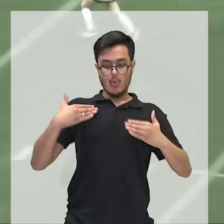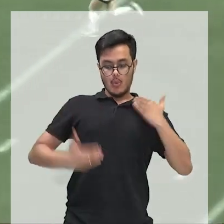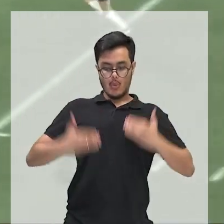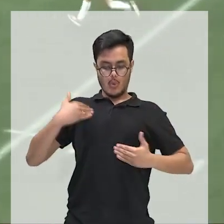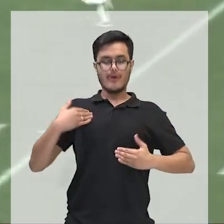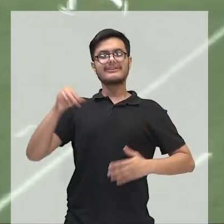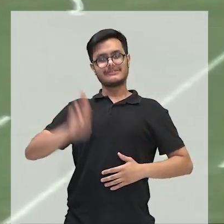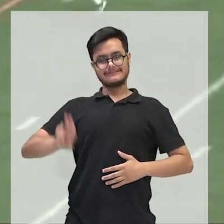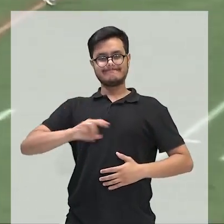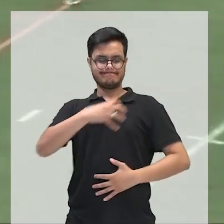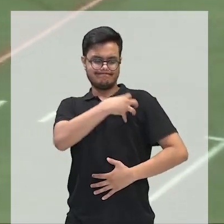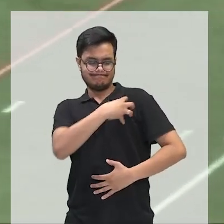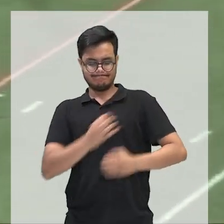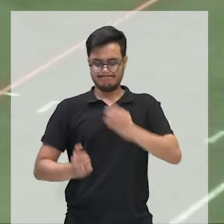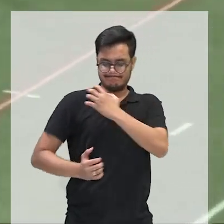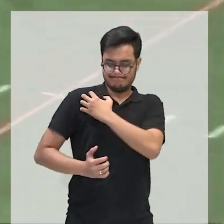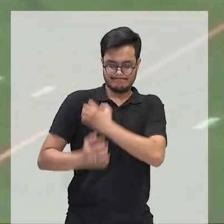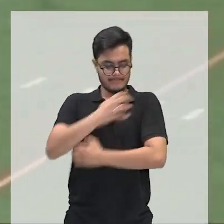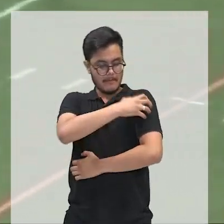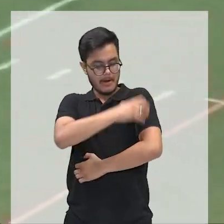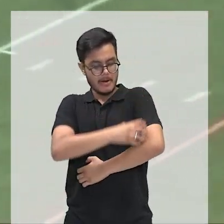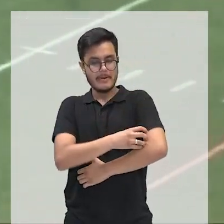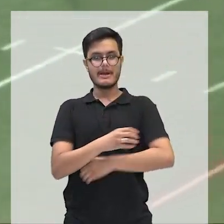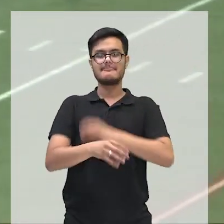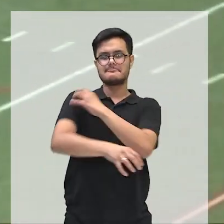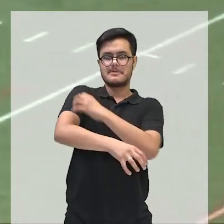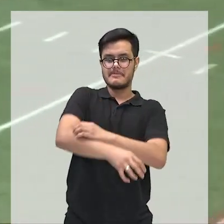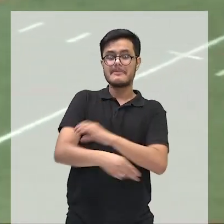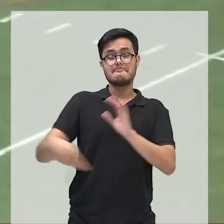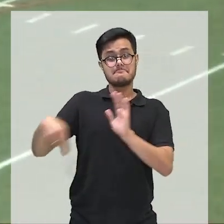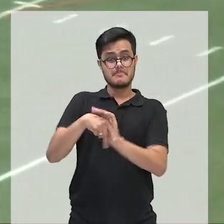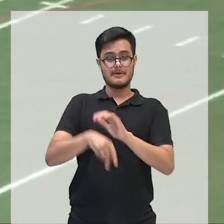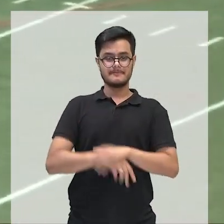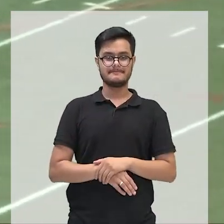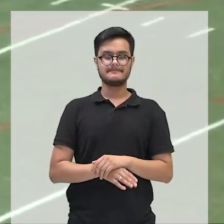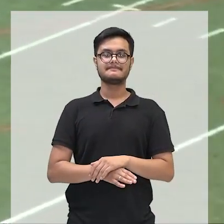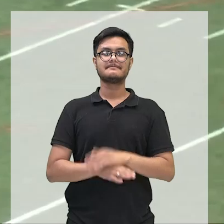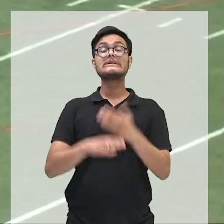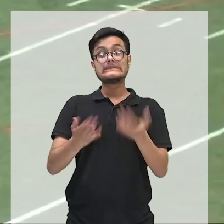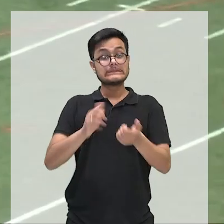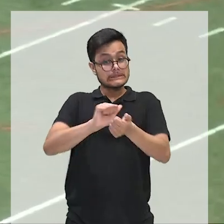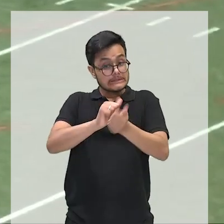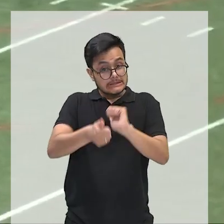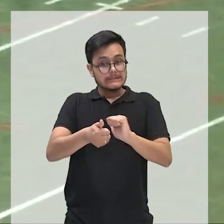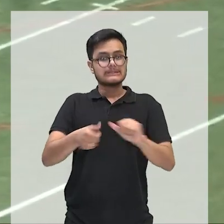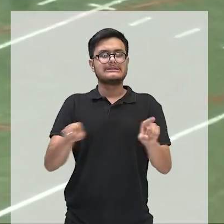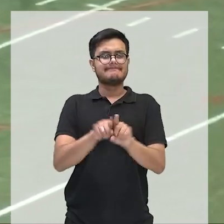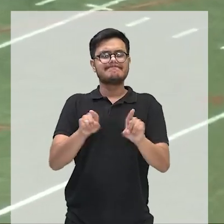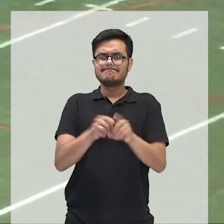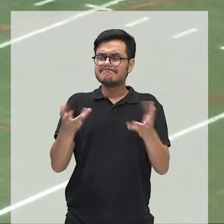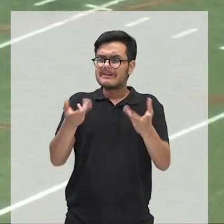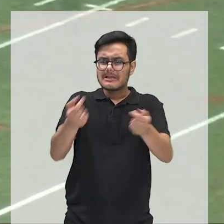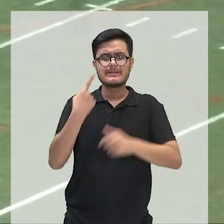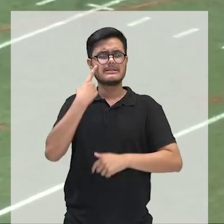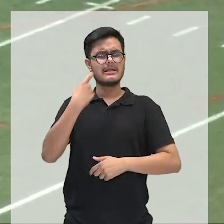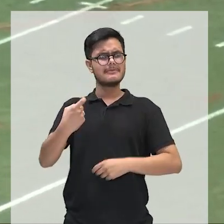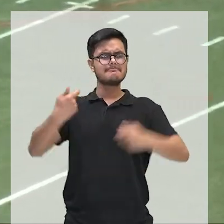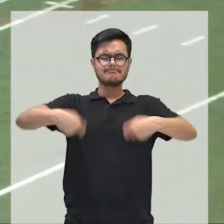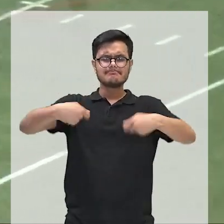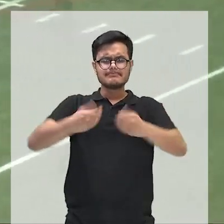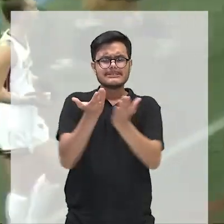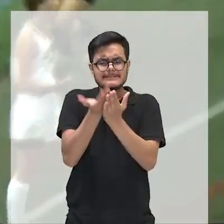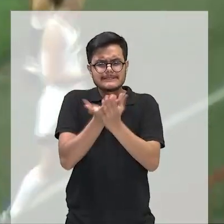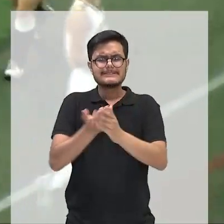precisa usar esta vestimenta especial. É um jogo, é um esporte bastante interessante que a gente precisa de um